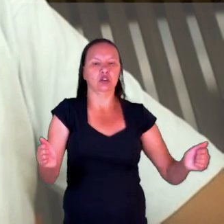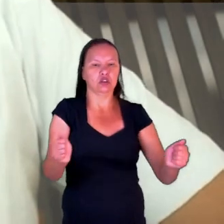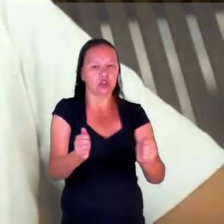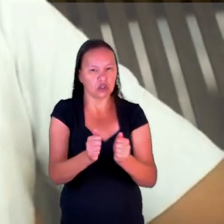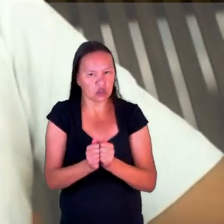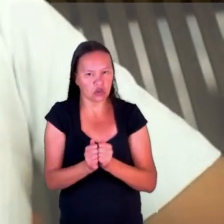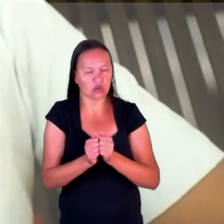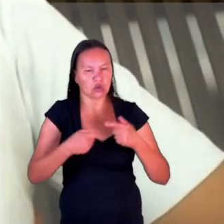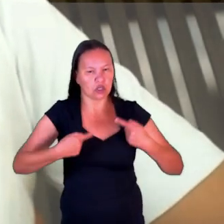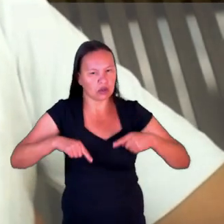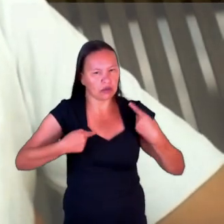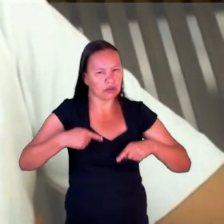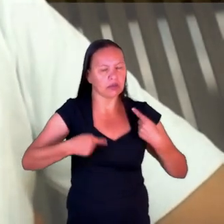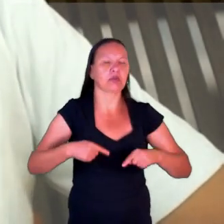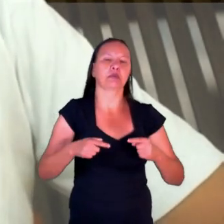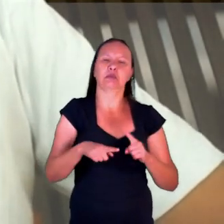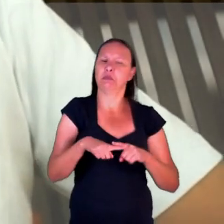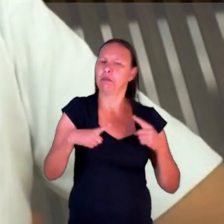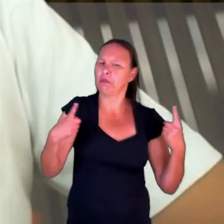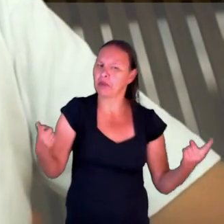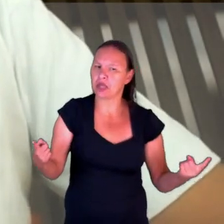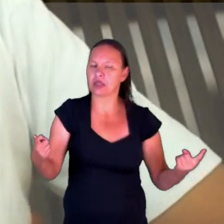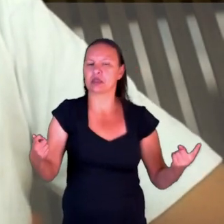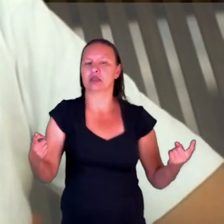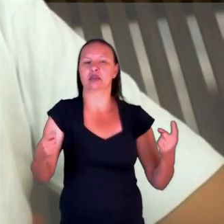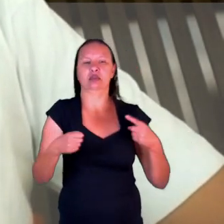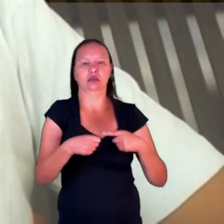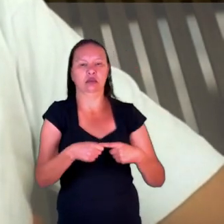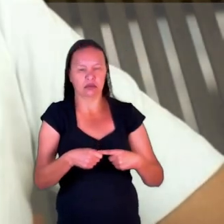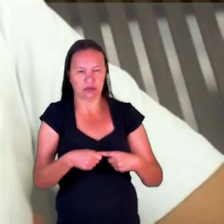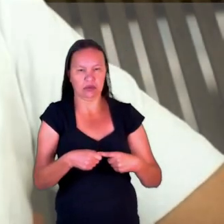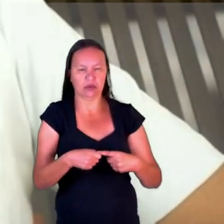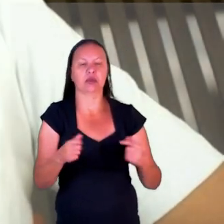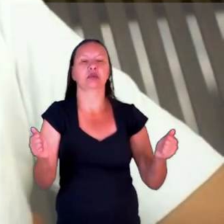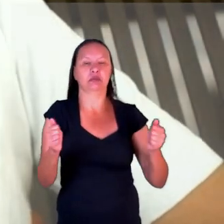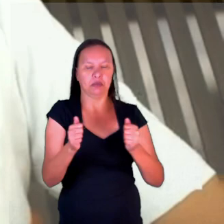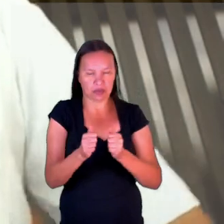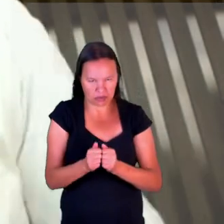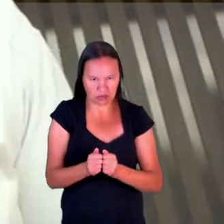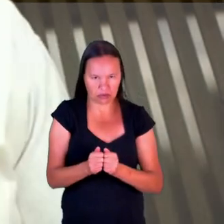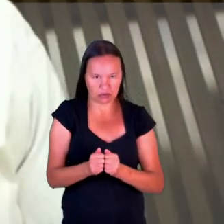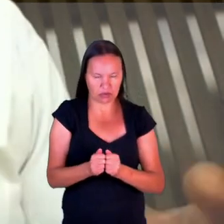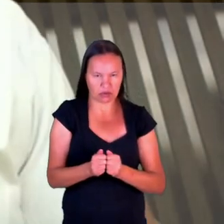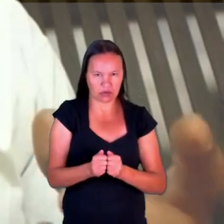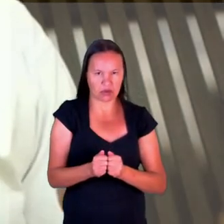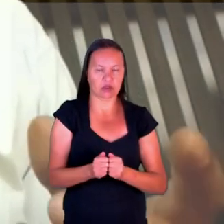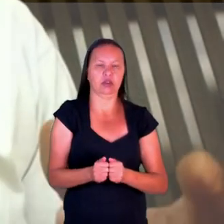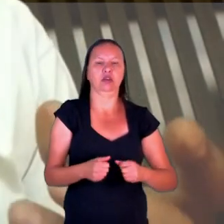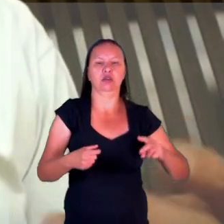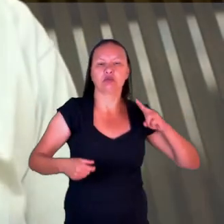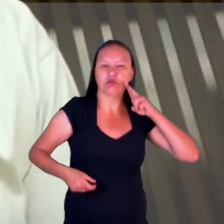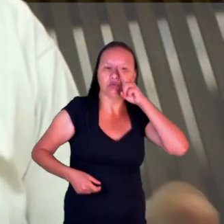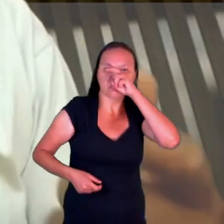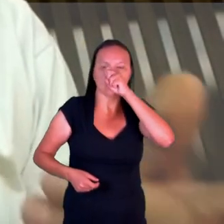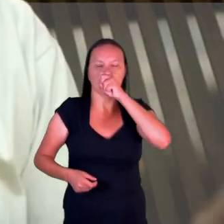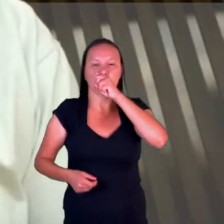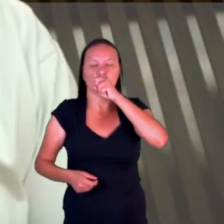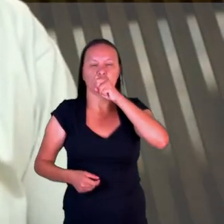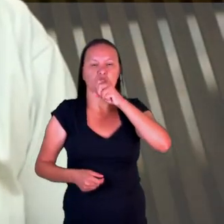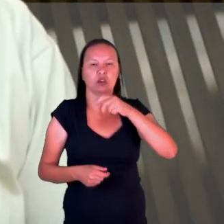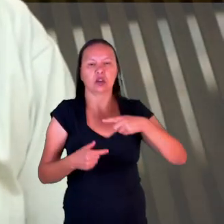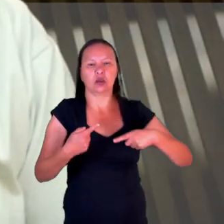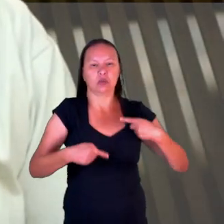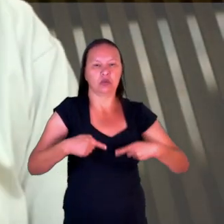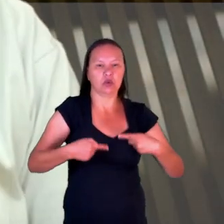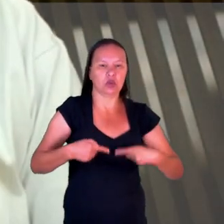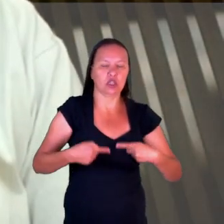debate cada vez mais não que ele não se envolva mas de se envolver cada vez mais é do fortalecimento das políticas de San